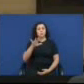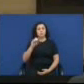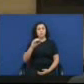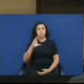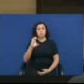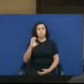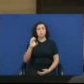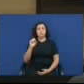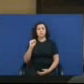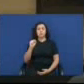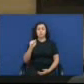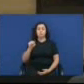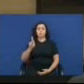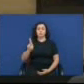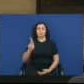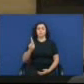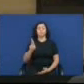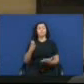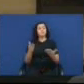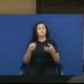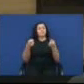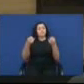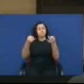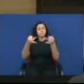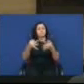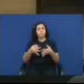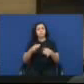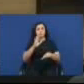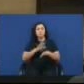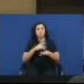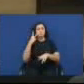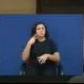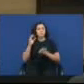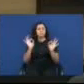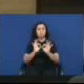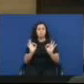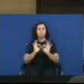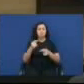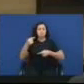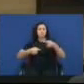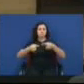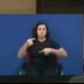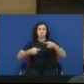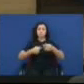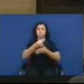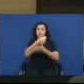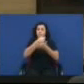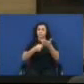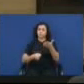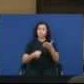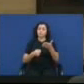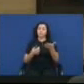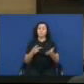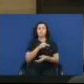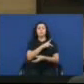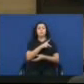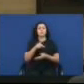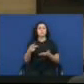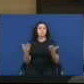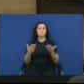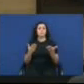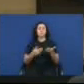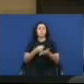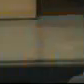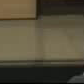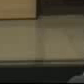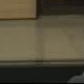César. Feita esta observação, e não havendo mais nenhum vereador que queira questionar o conteúdo da ata, a presidência coloca